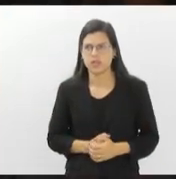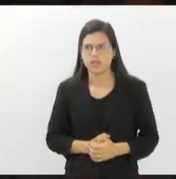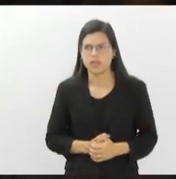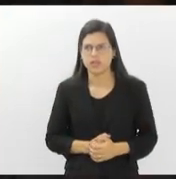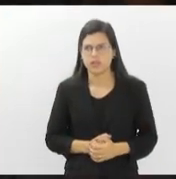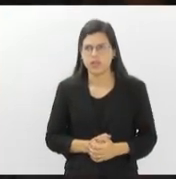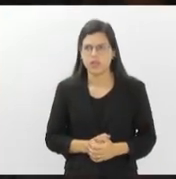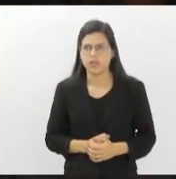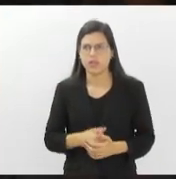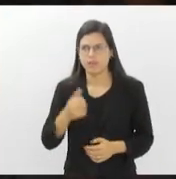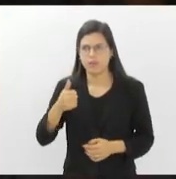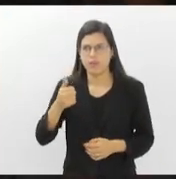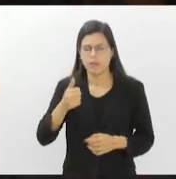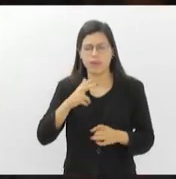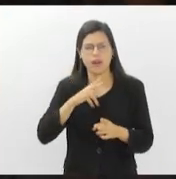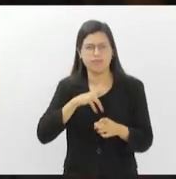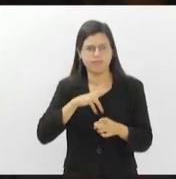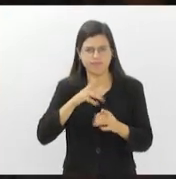etapa vencida.